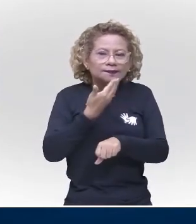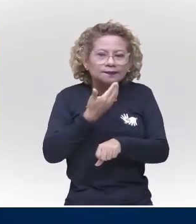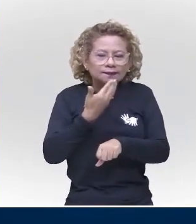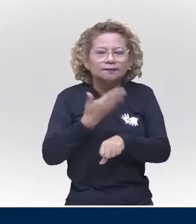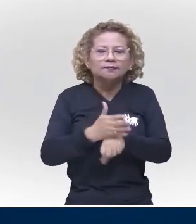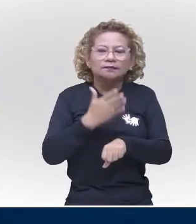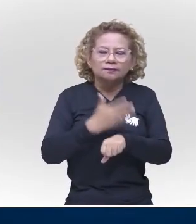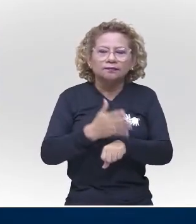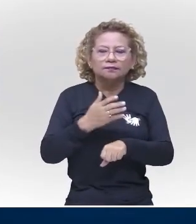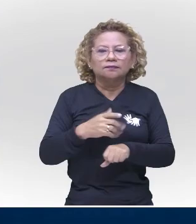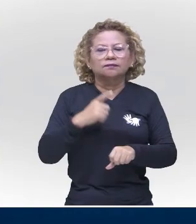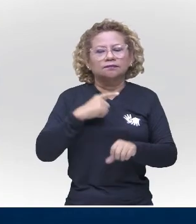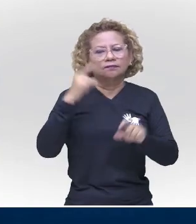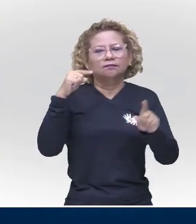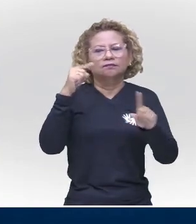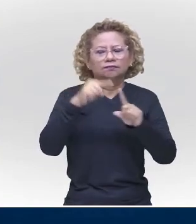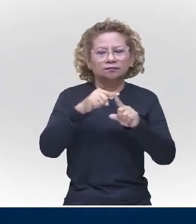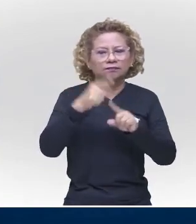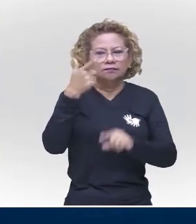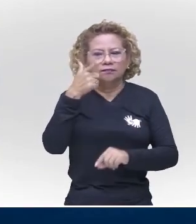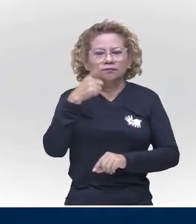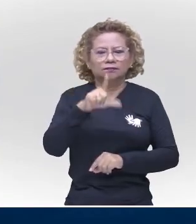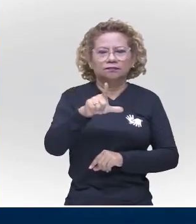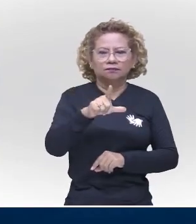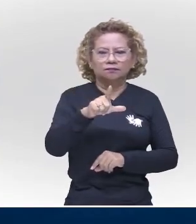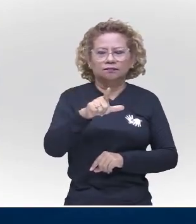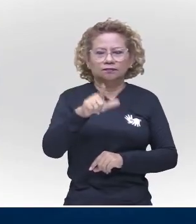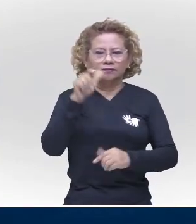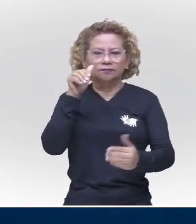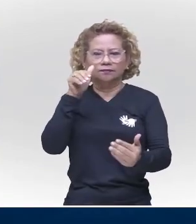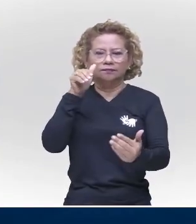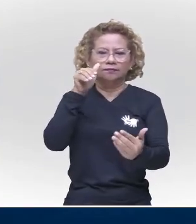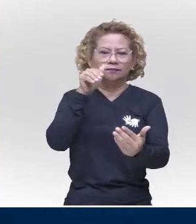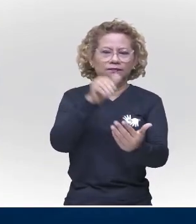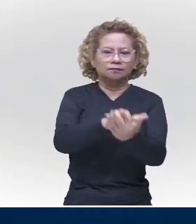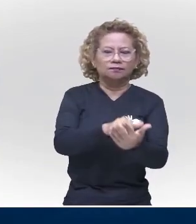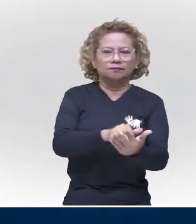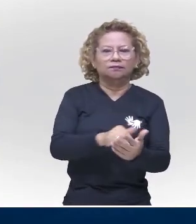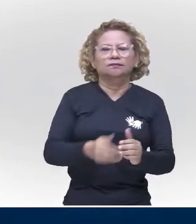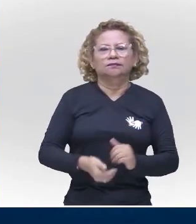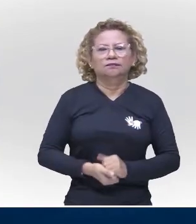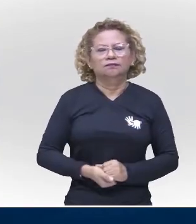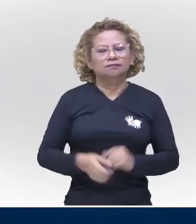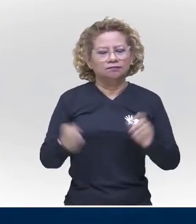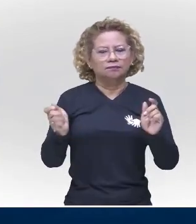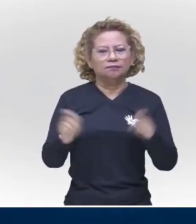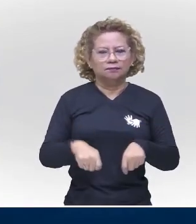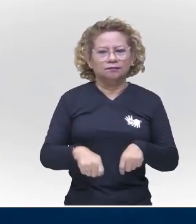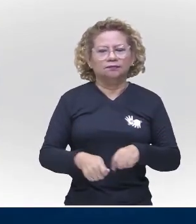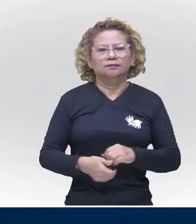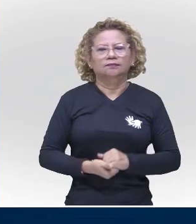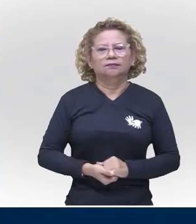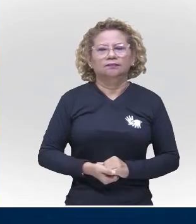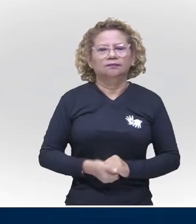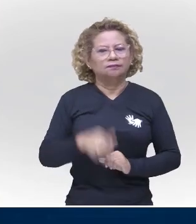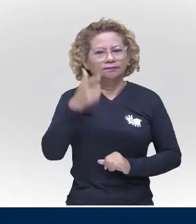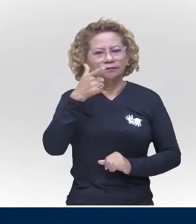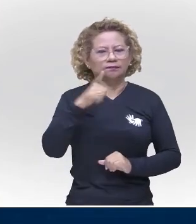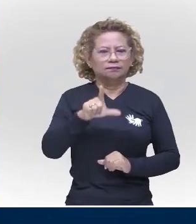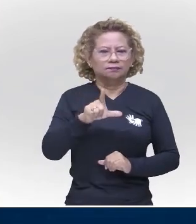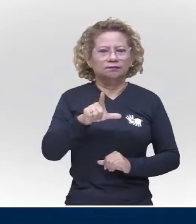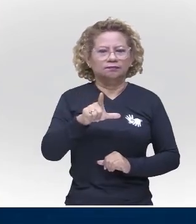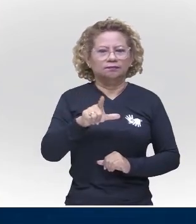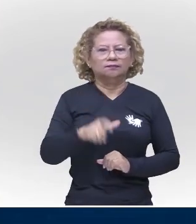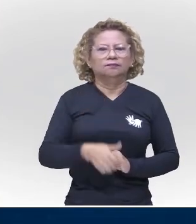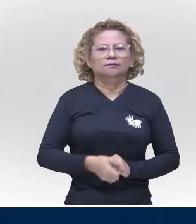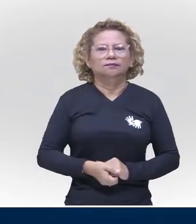aí o objetivo, que é fazer o percurso da forma mais rápida possível, né, para eu alcançar aí os